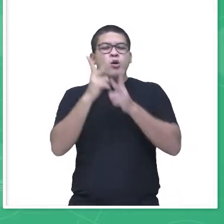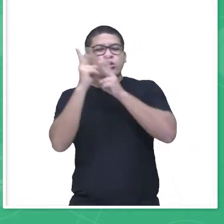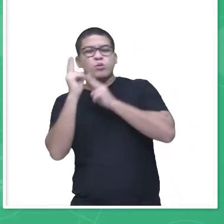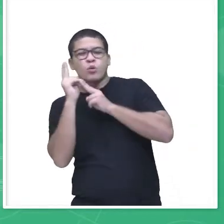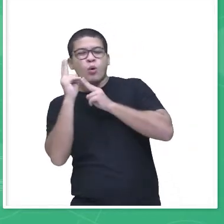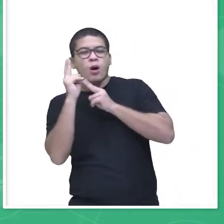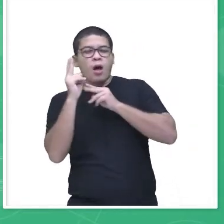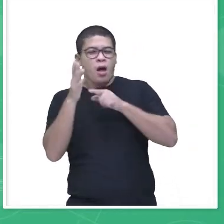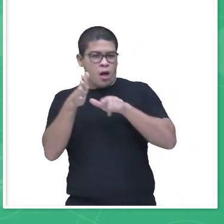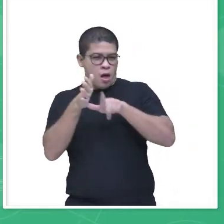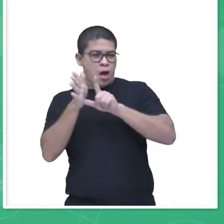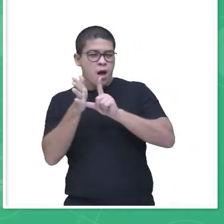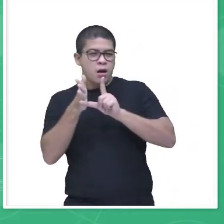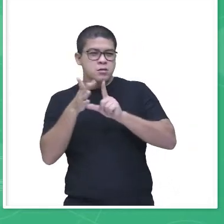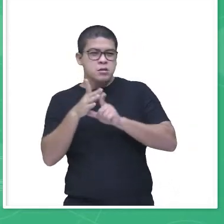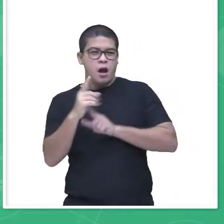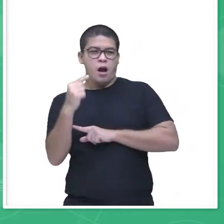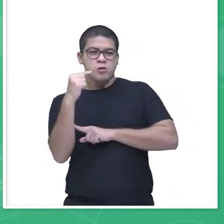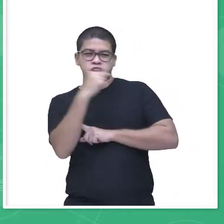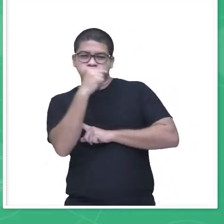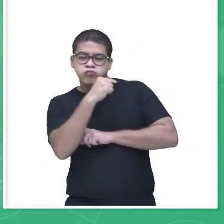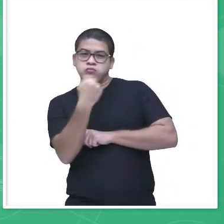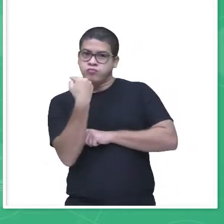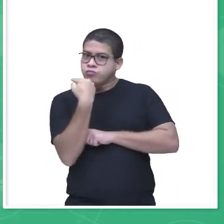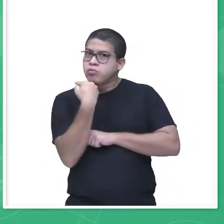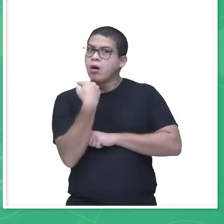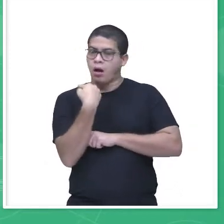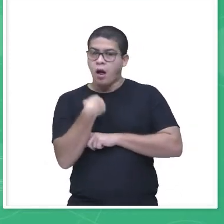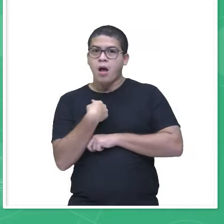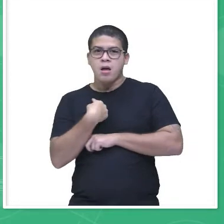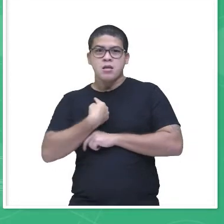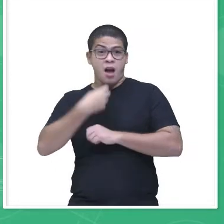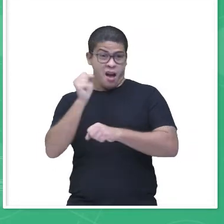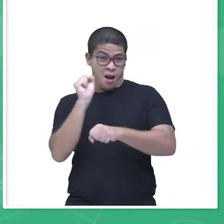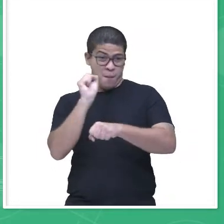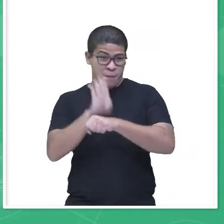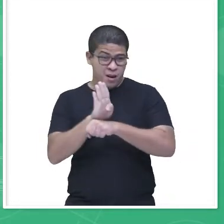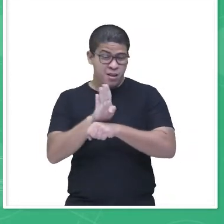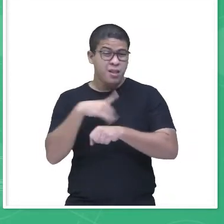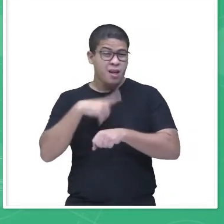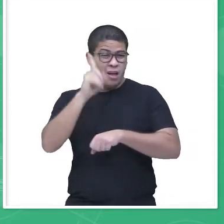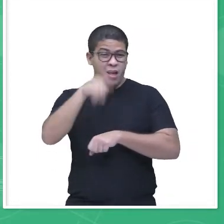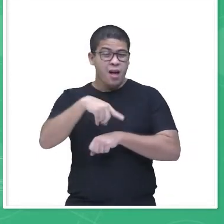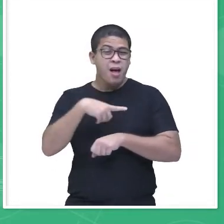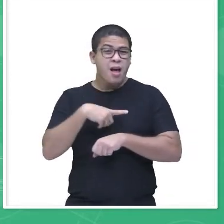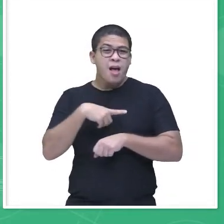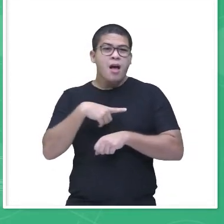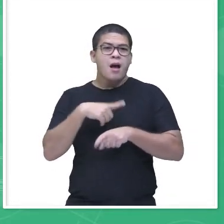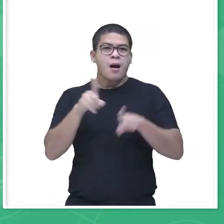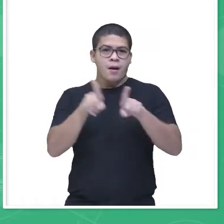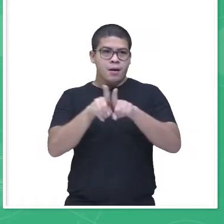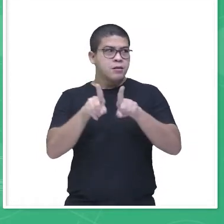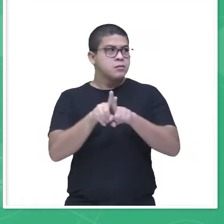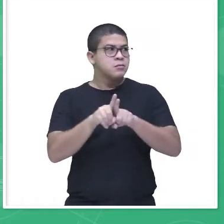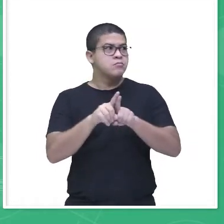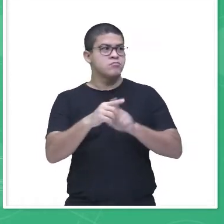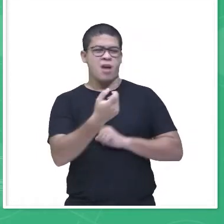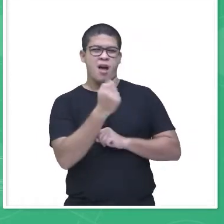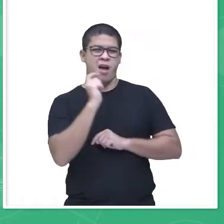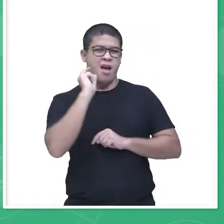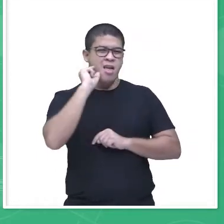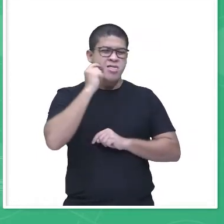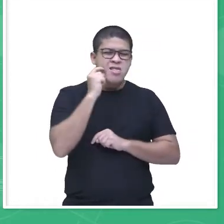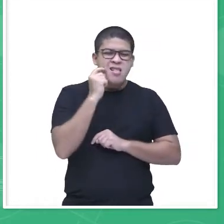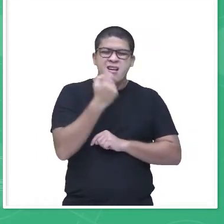sono, que as bactérias costumam agir mais, causando ali o problema da cárie nos dentes.